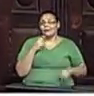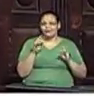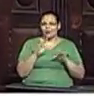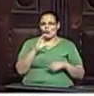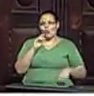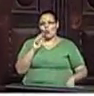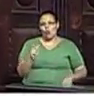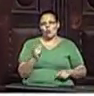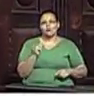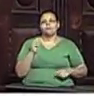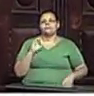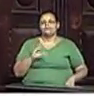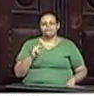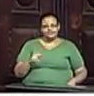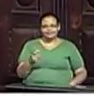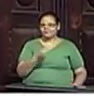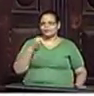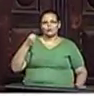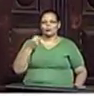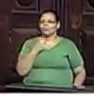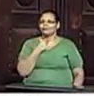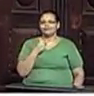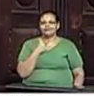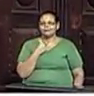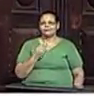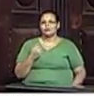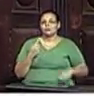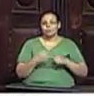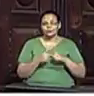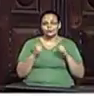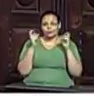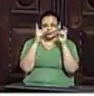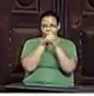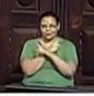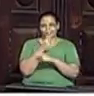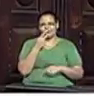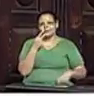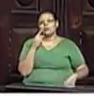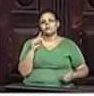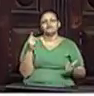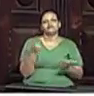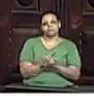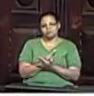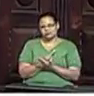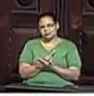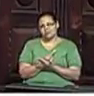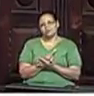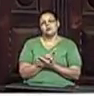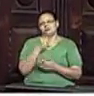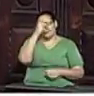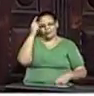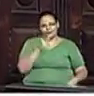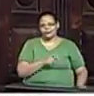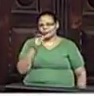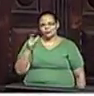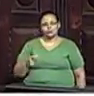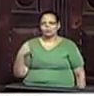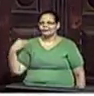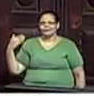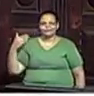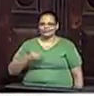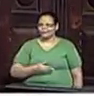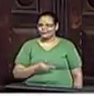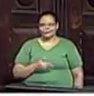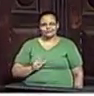possa vender, porque o quadro é tão complicado que isso que Vossa Excelência falou acontece. As pessoas não chegam lá.